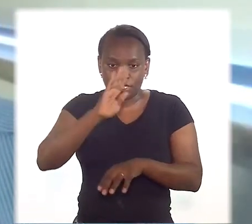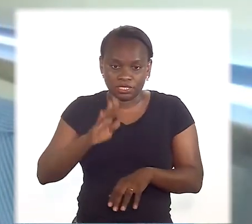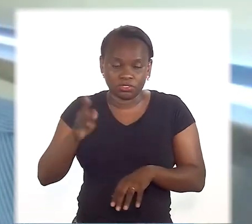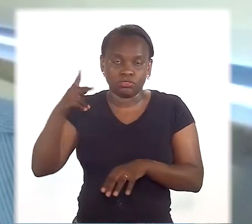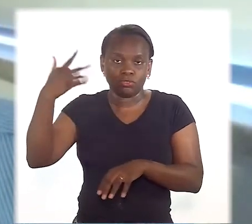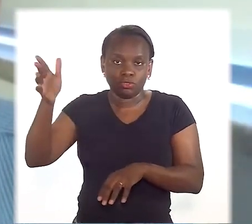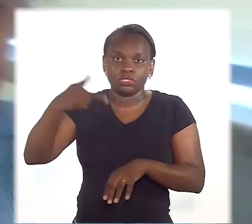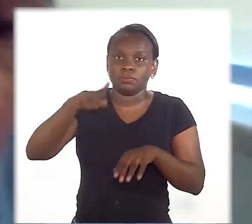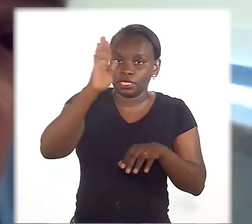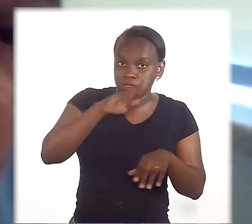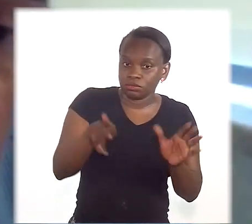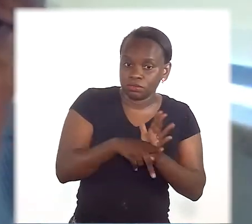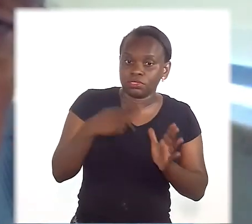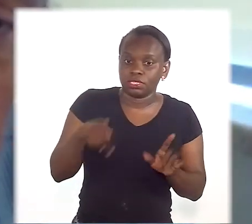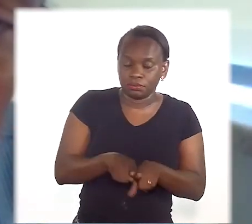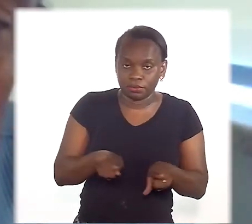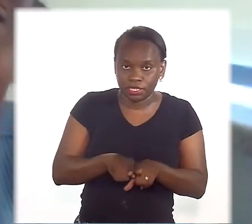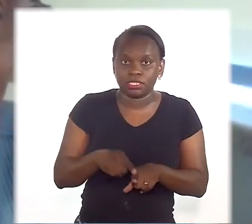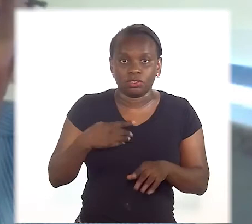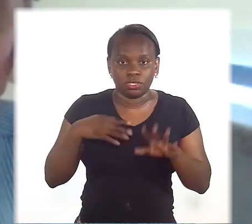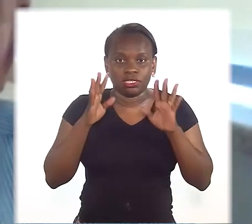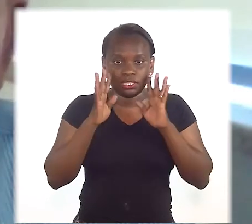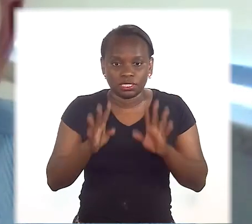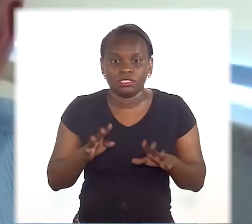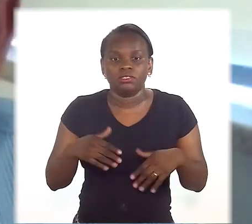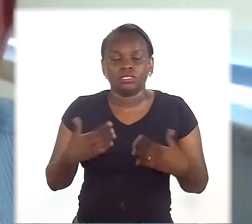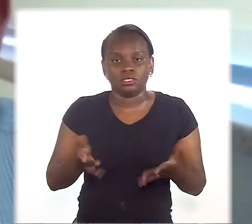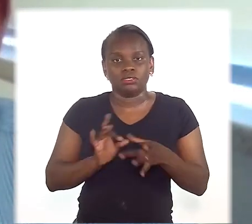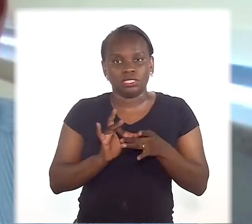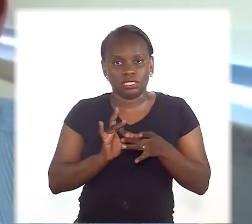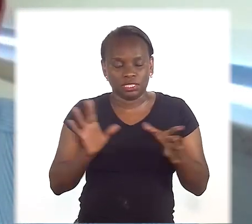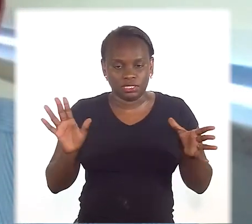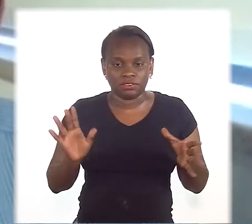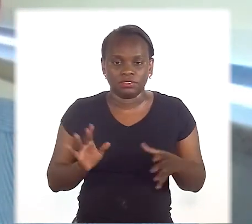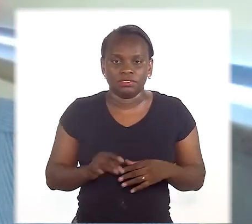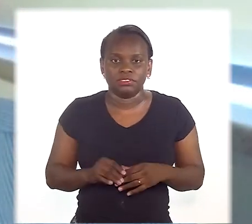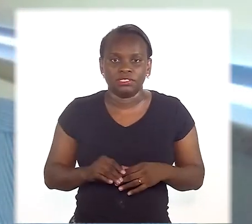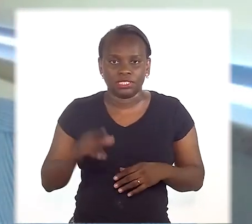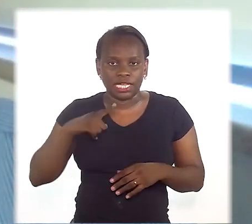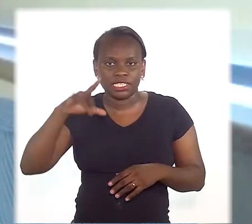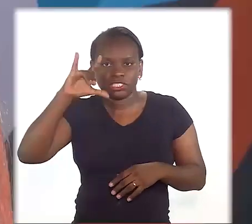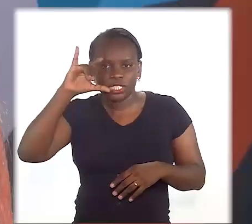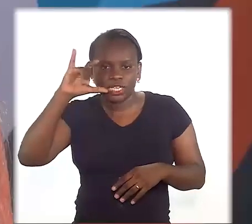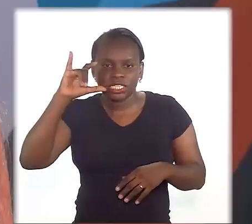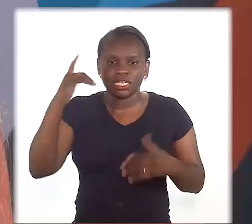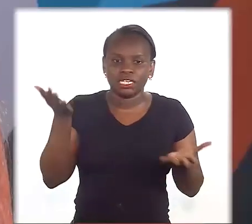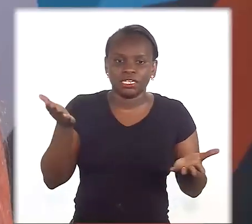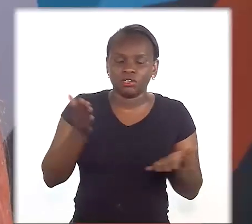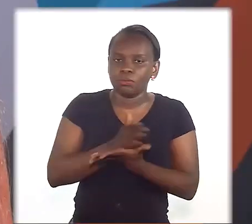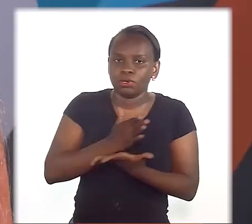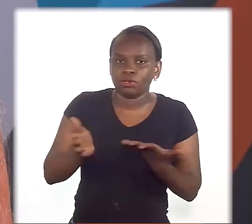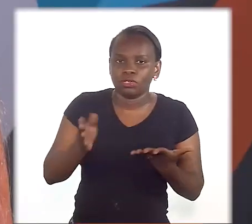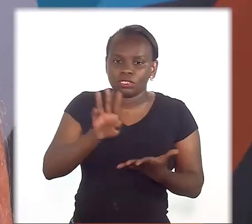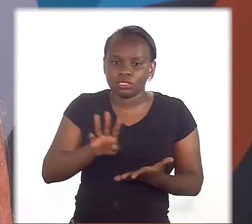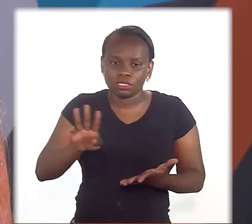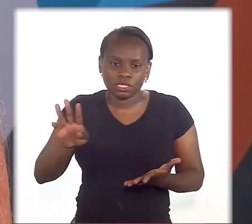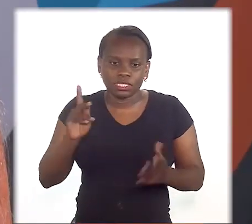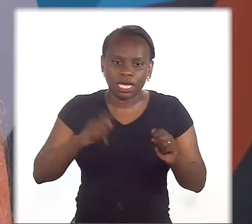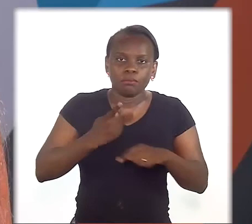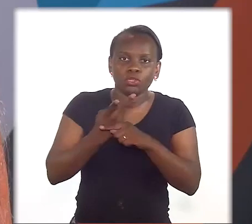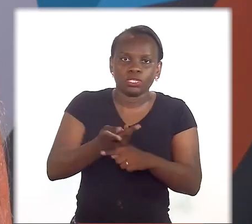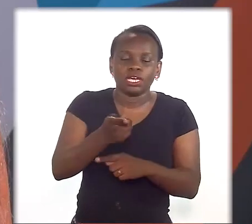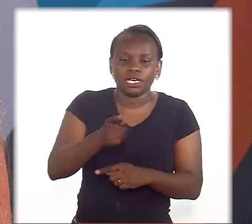fora do país como do país, que eu as atendo, e estou à disposição, né? Existe um Quem Instagram, necessitar. algum endereço que você possa